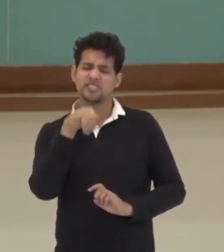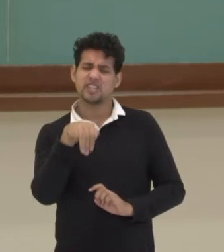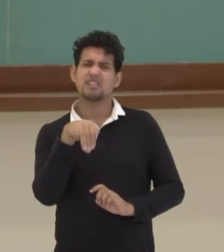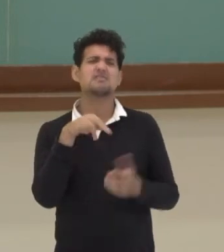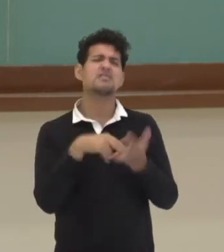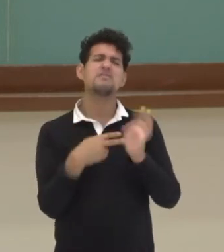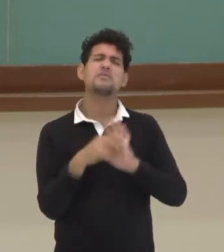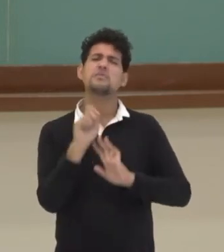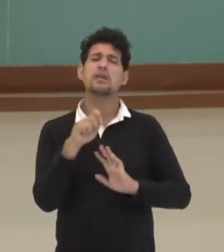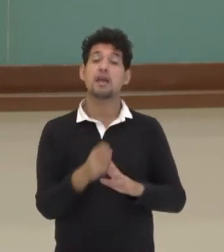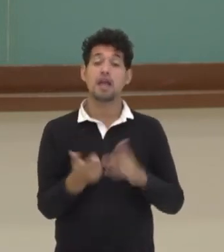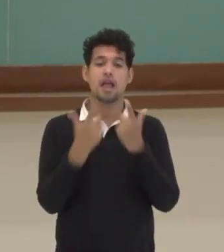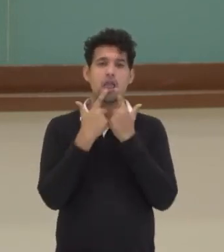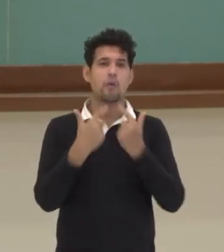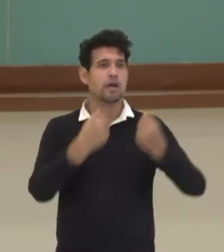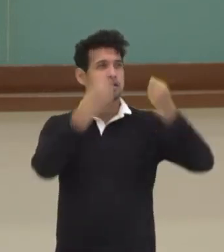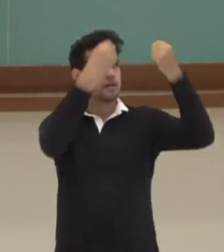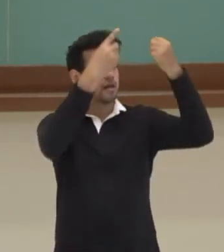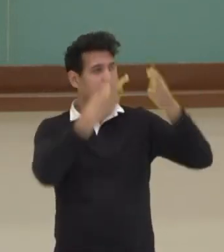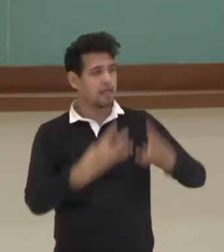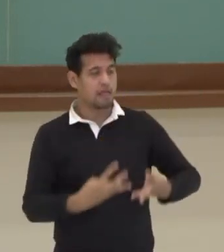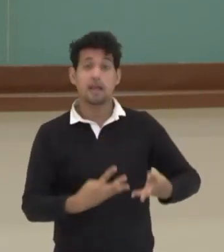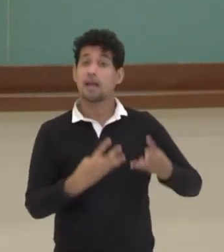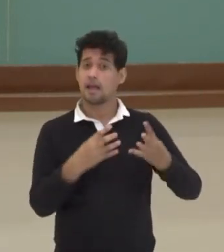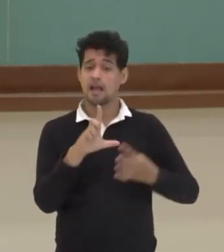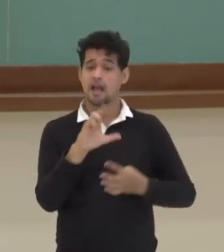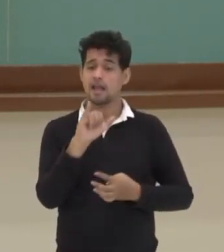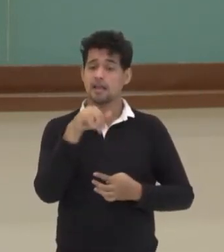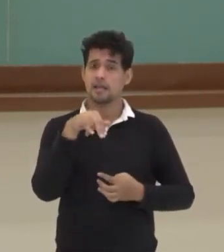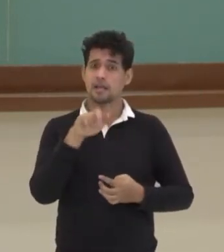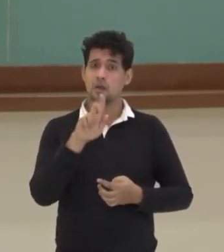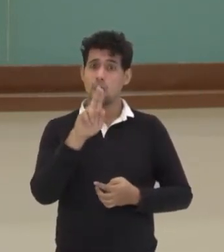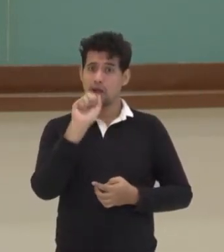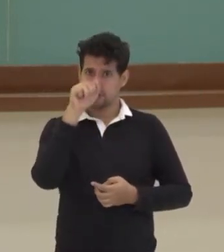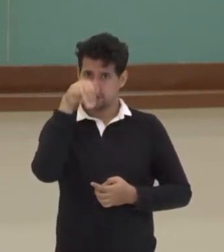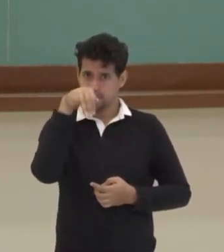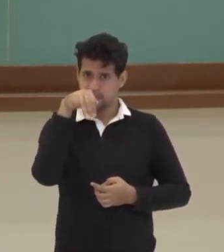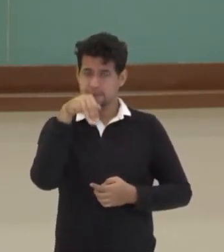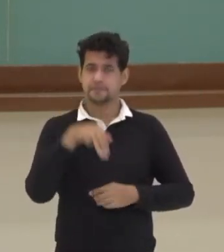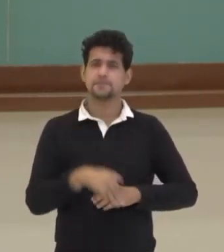É a linguagem explicando a própria linguagem. Observe aqui,